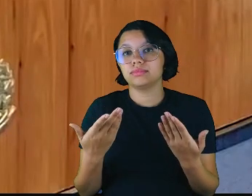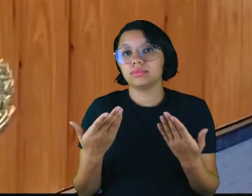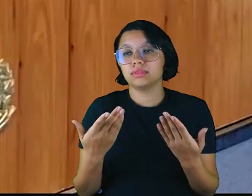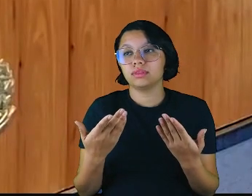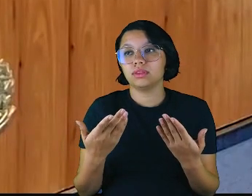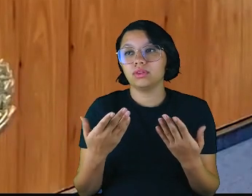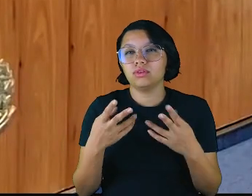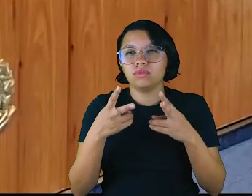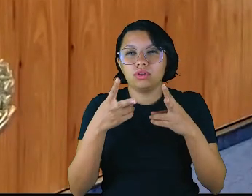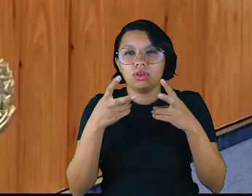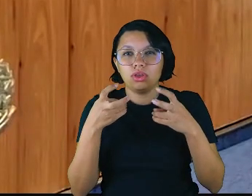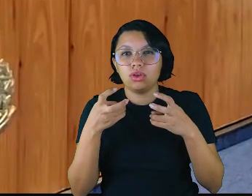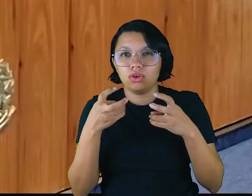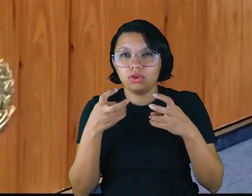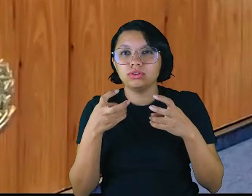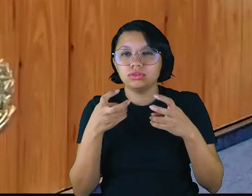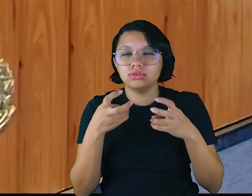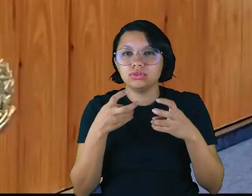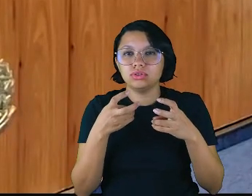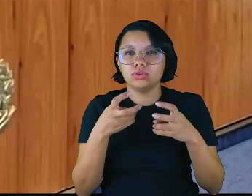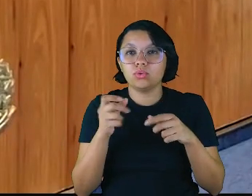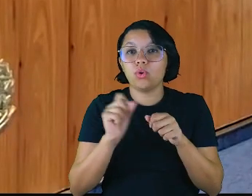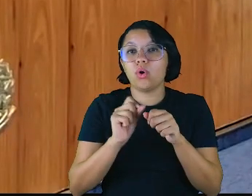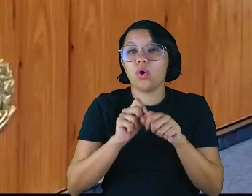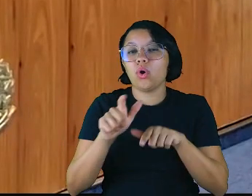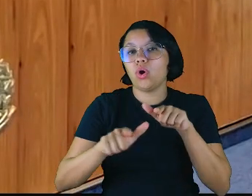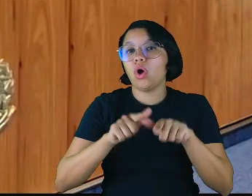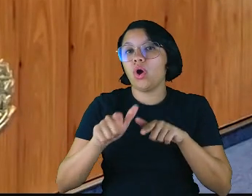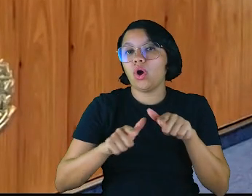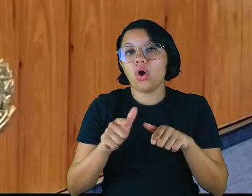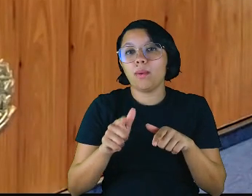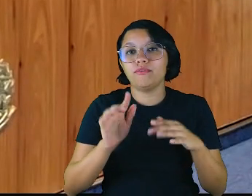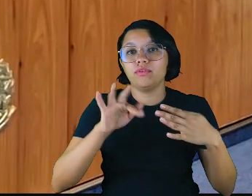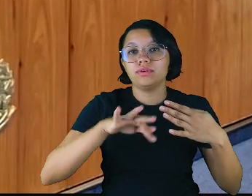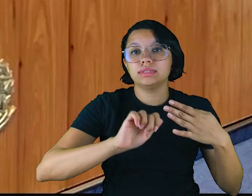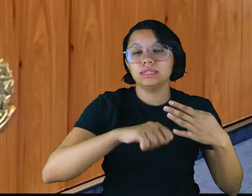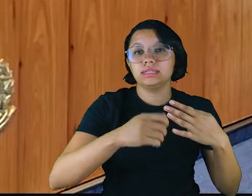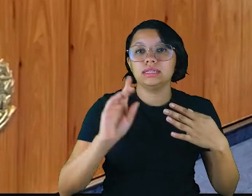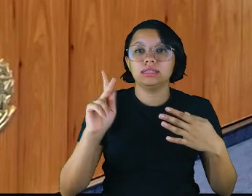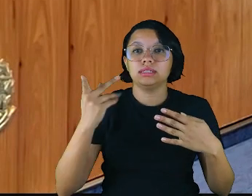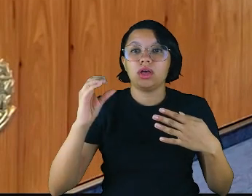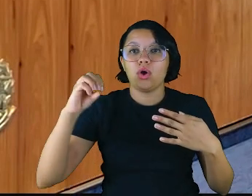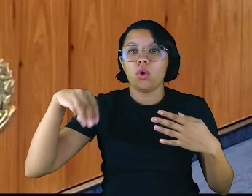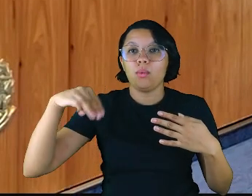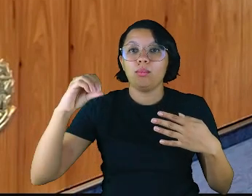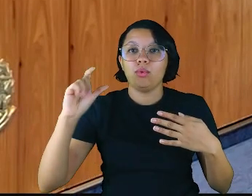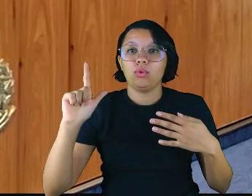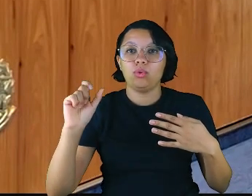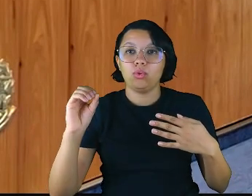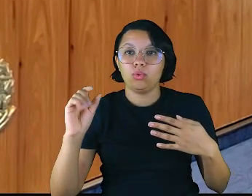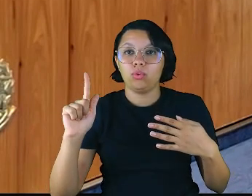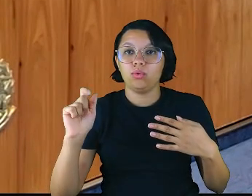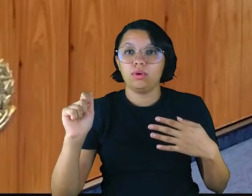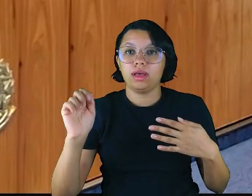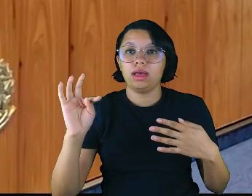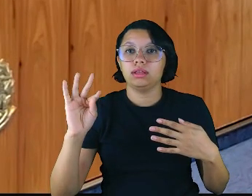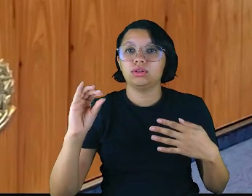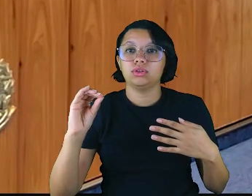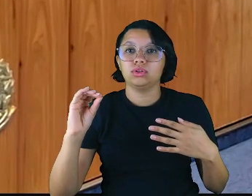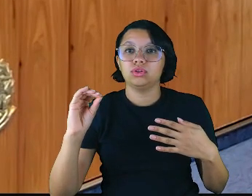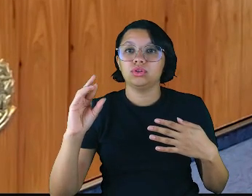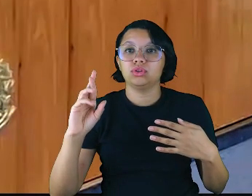gente tem isso aqui, foi reconhecido esse exercício de trabalho. Agora aqui foi uma sentença homologatória de acordo, né? Então